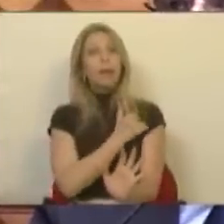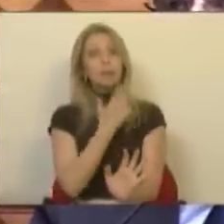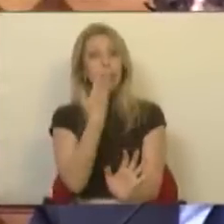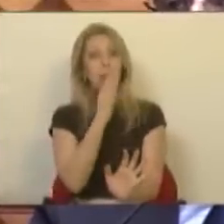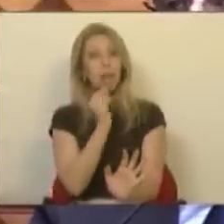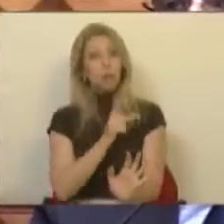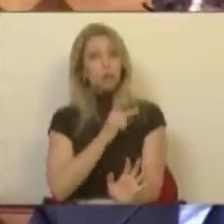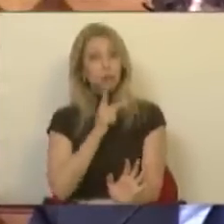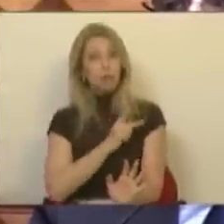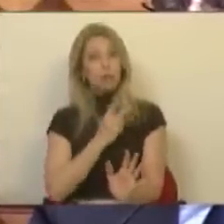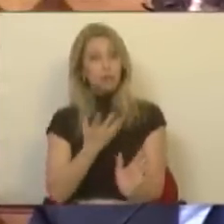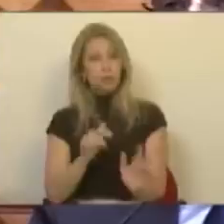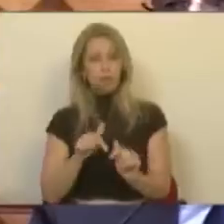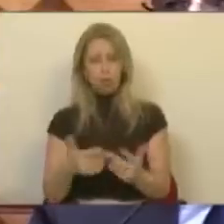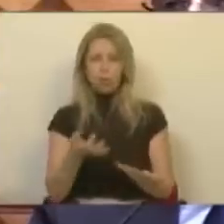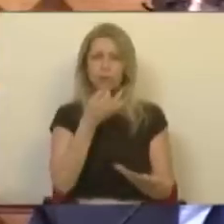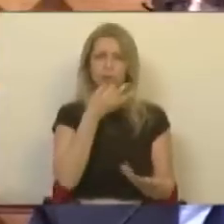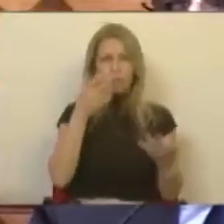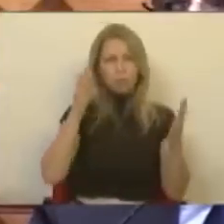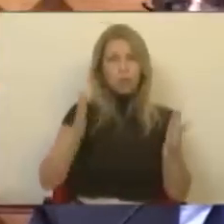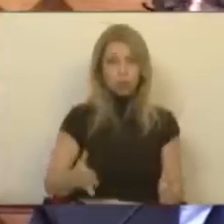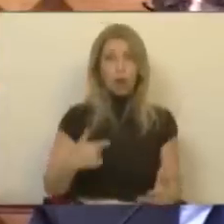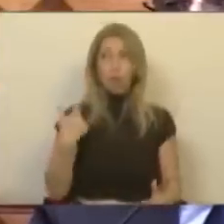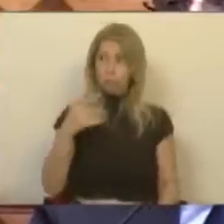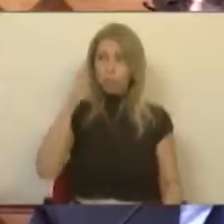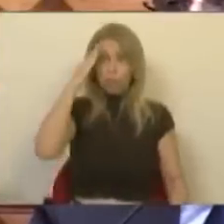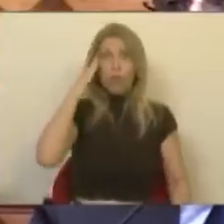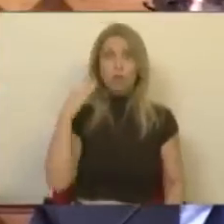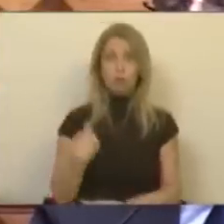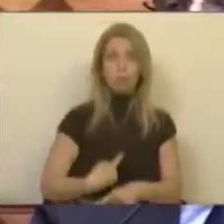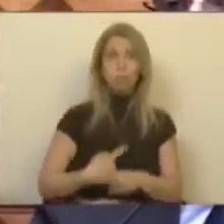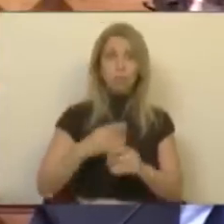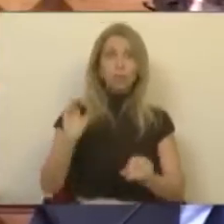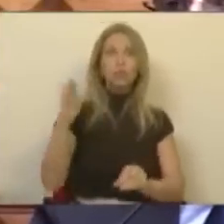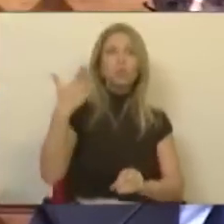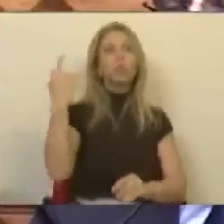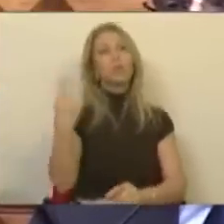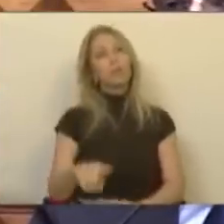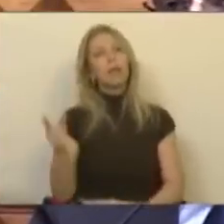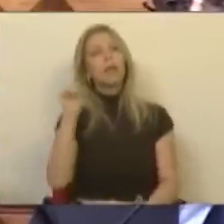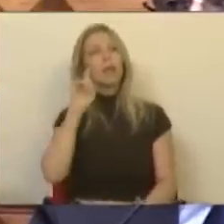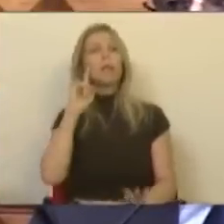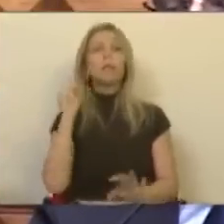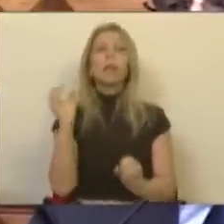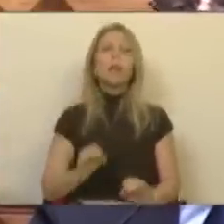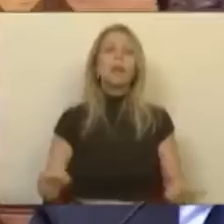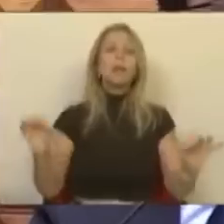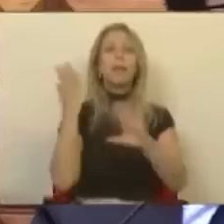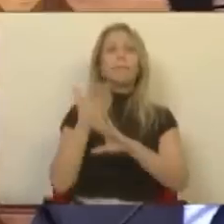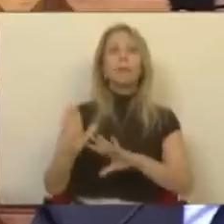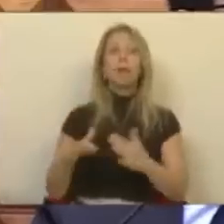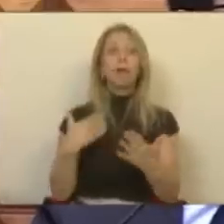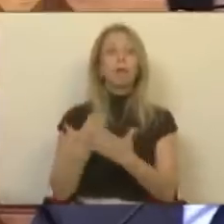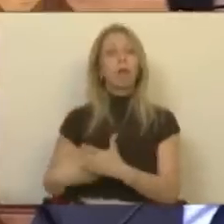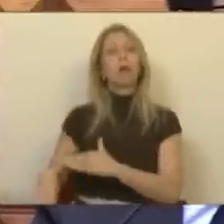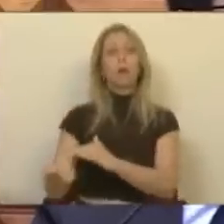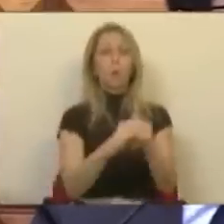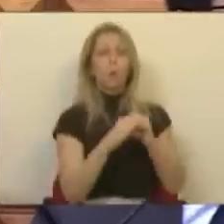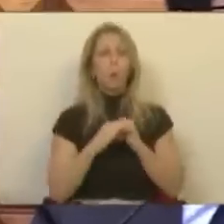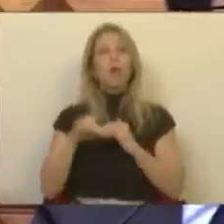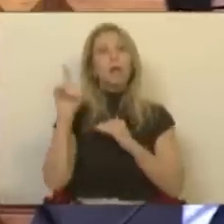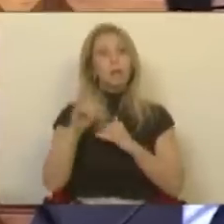já aqui falamos e que todos nós entendemos como uma prioridade que garante que ninguém fica para trás e promove a igualdade e coesão